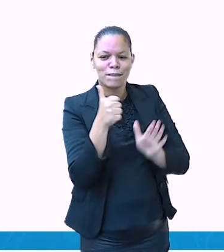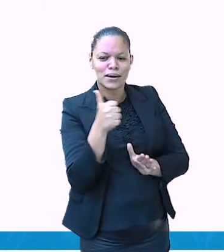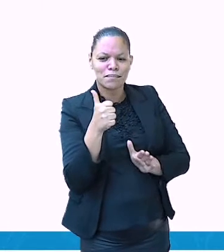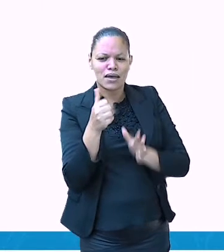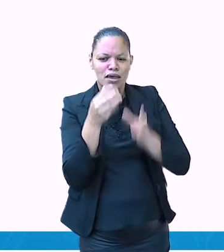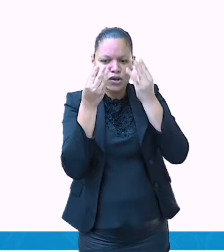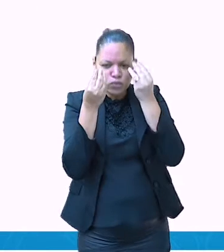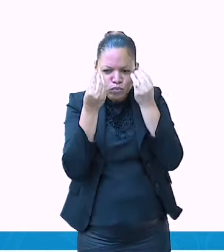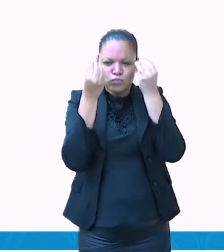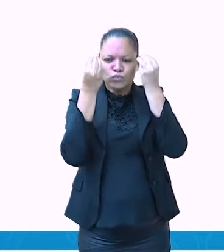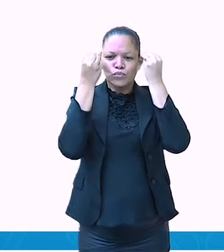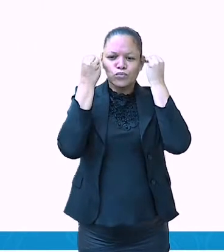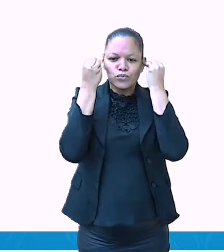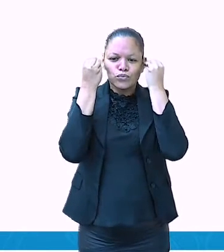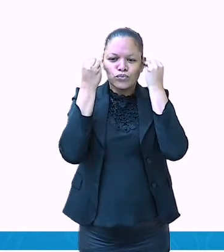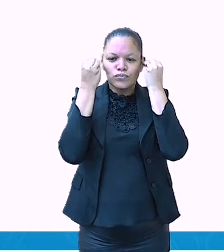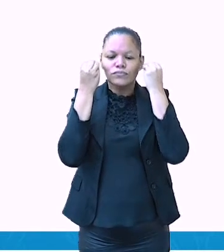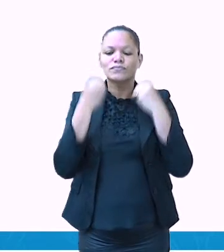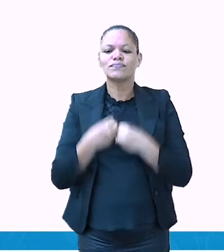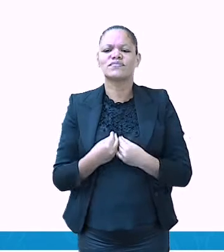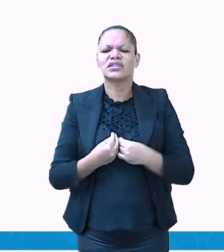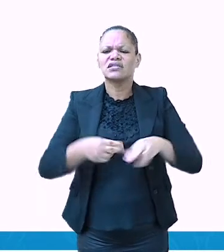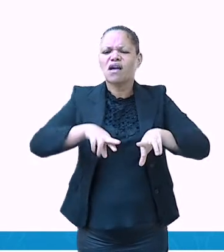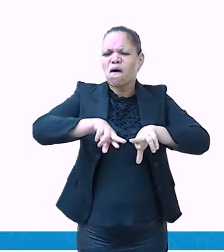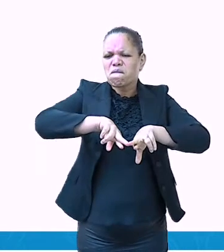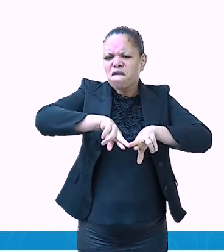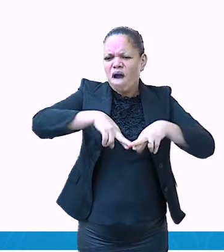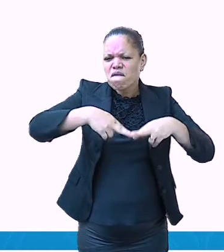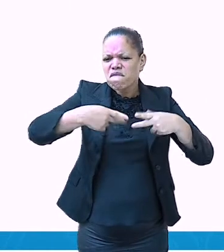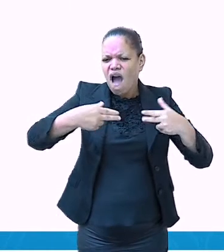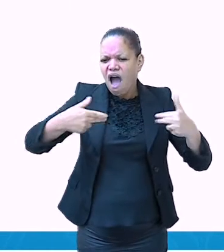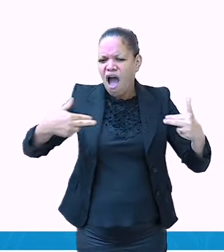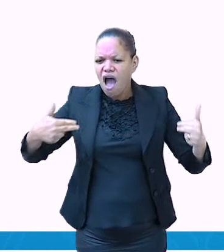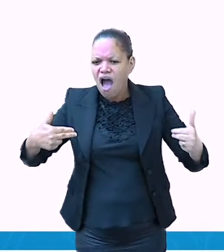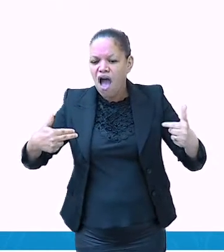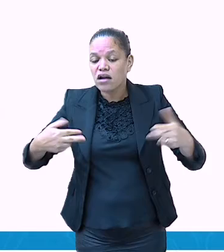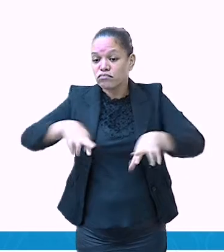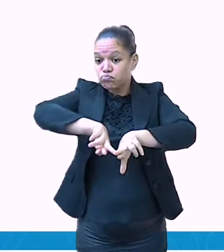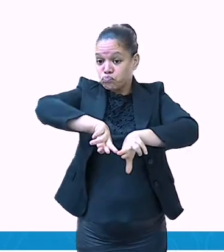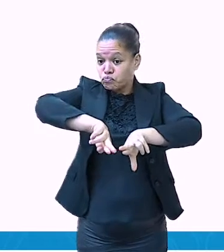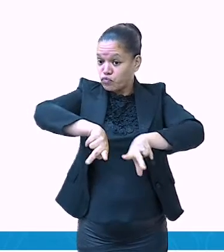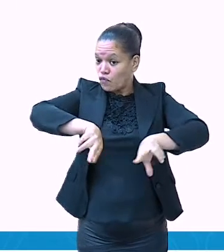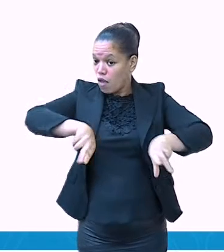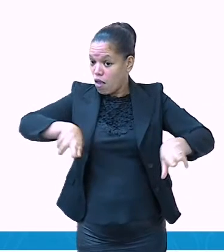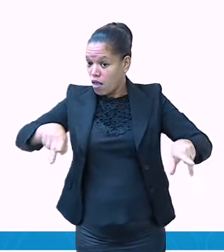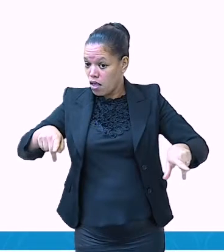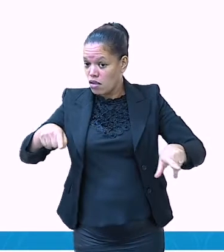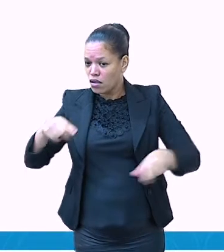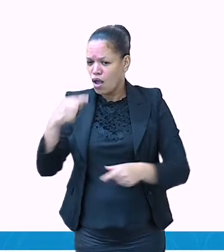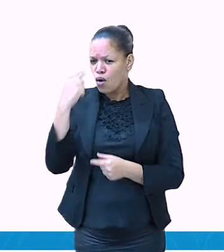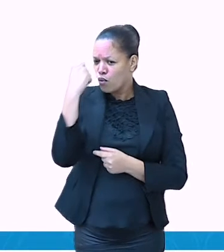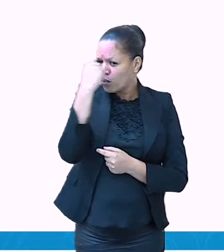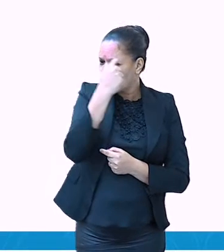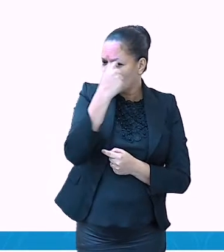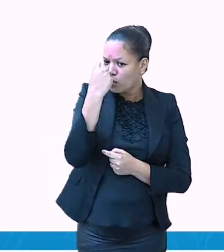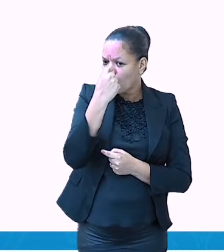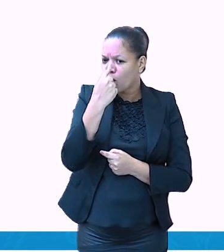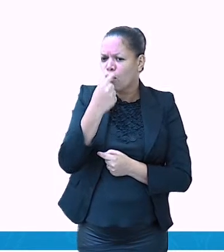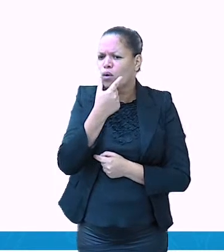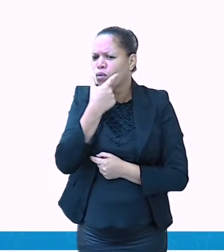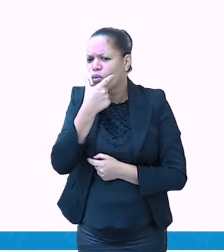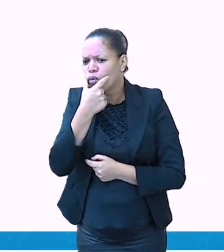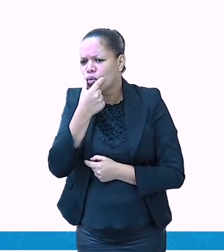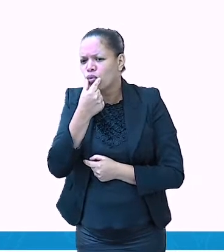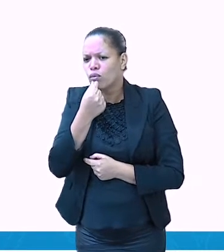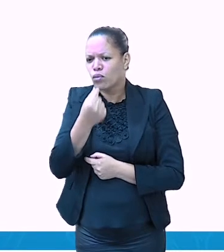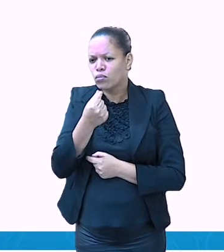São várias diferenças. Os olhos, o bico, o tamanho ali, a cor.